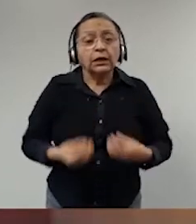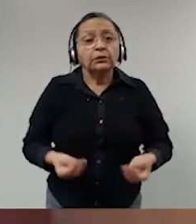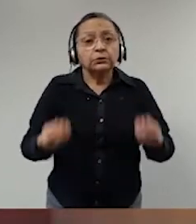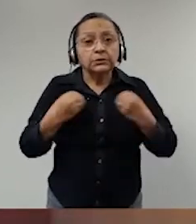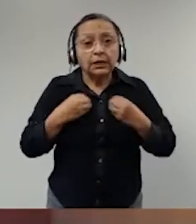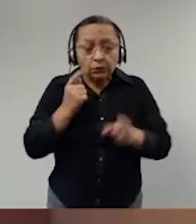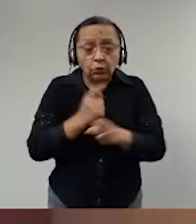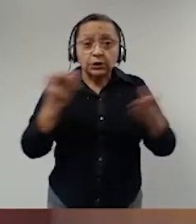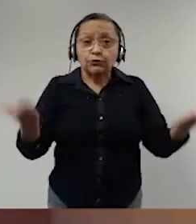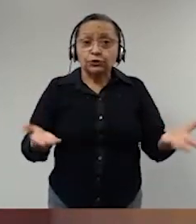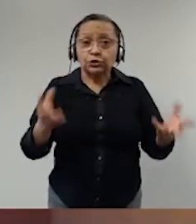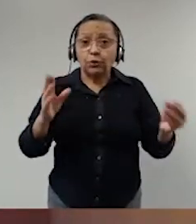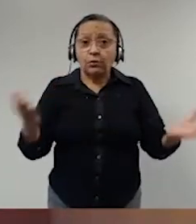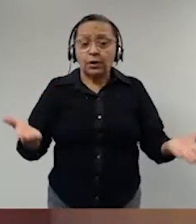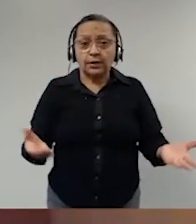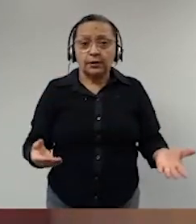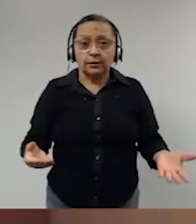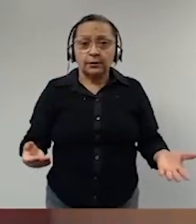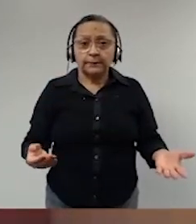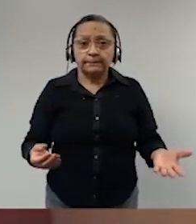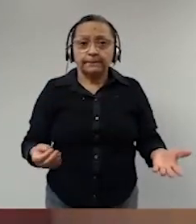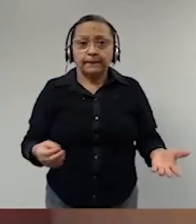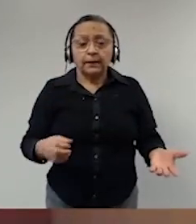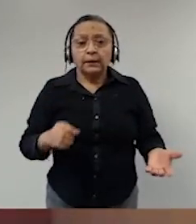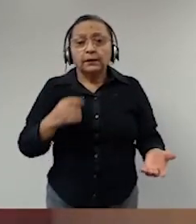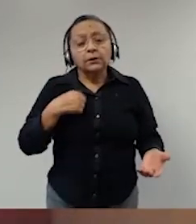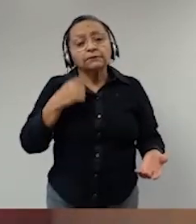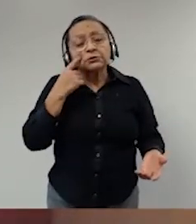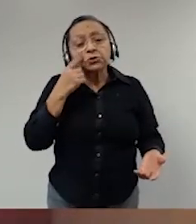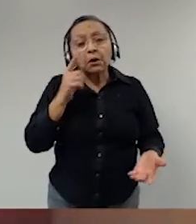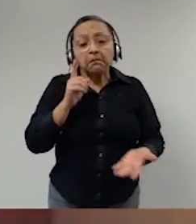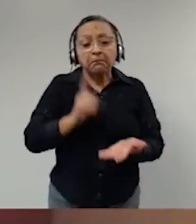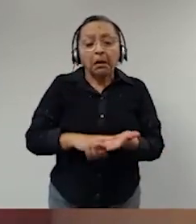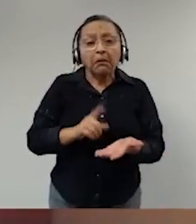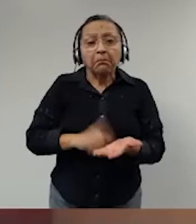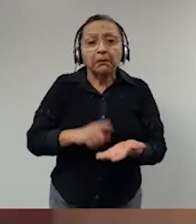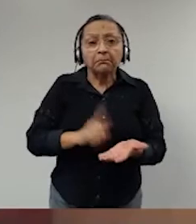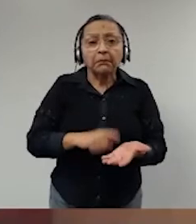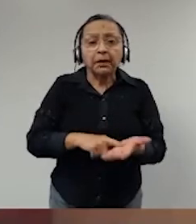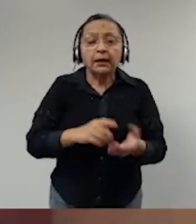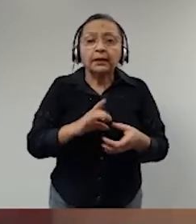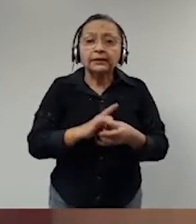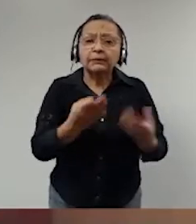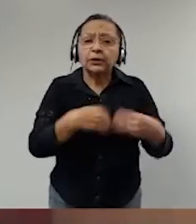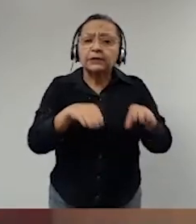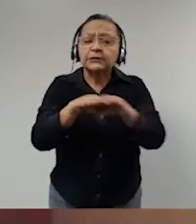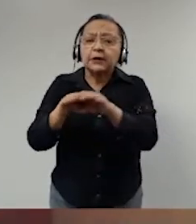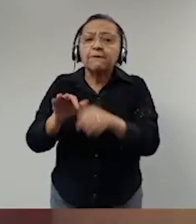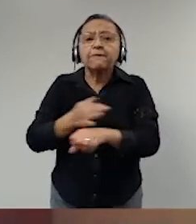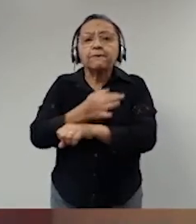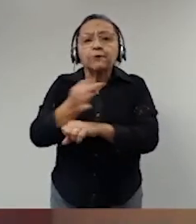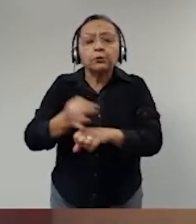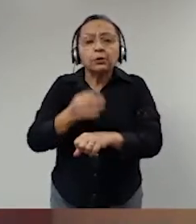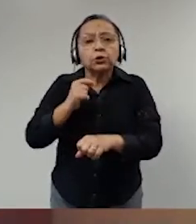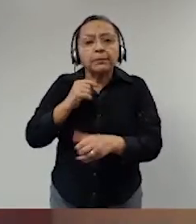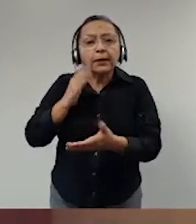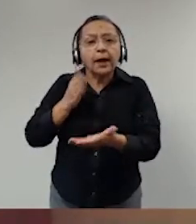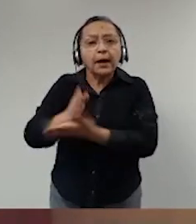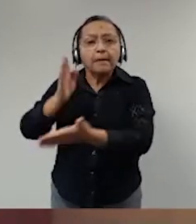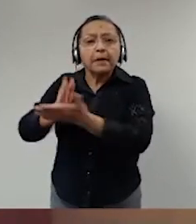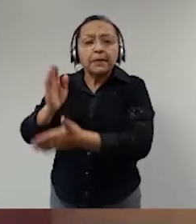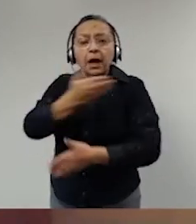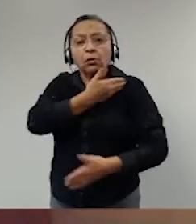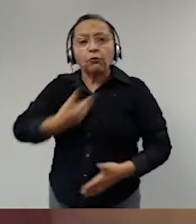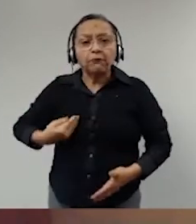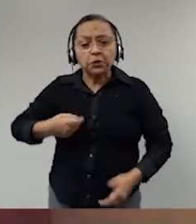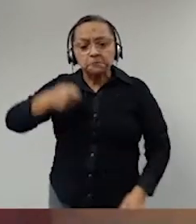gente se encontra hoje. Nós vamos simplesmente legitimar, a democracia formal vai servir para legitimar governos autoritários